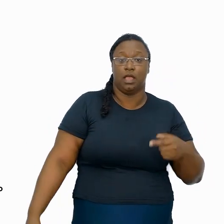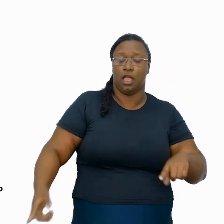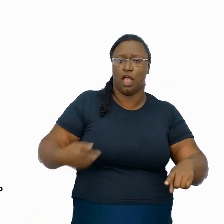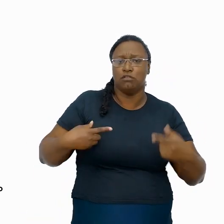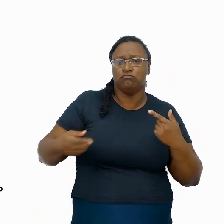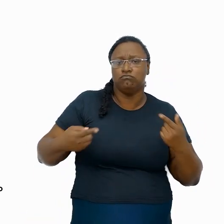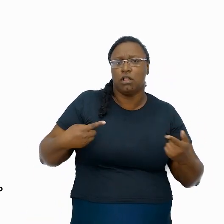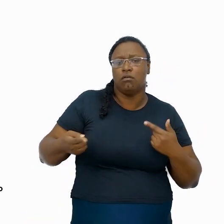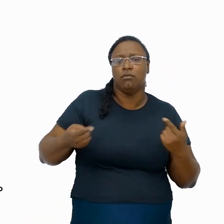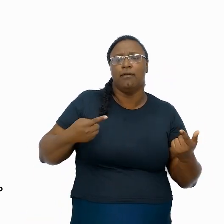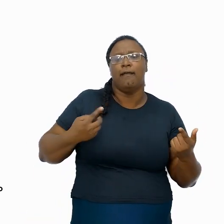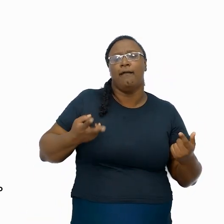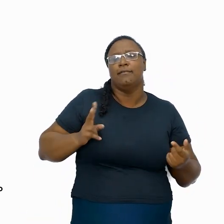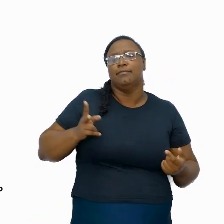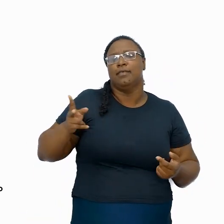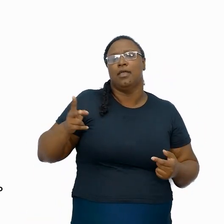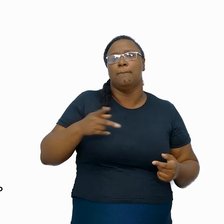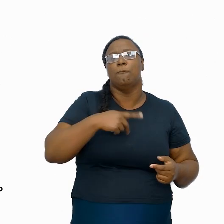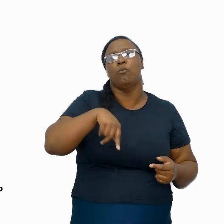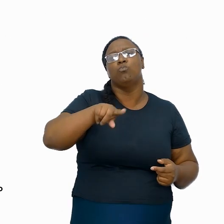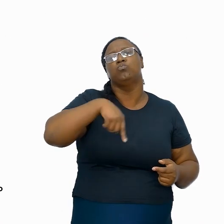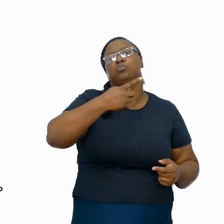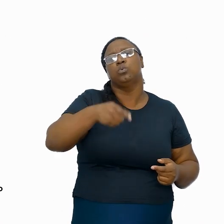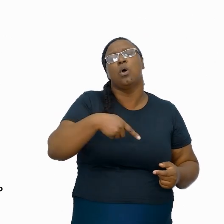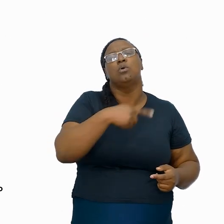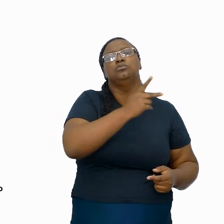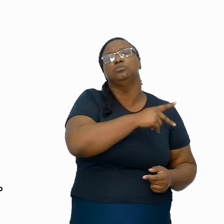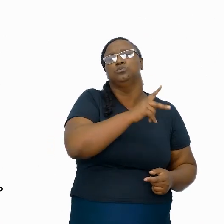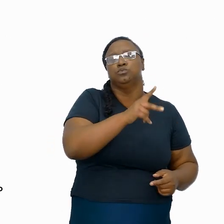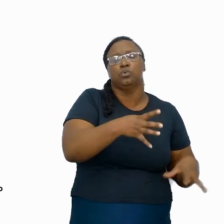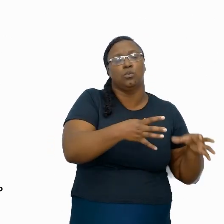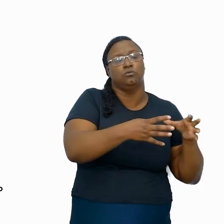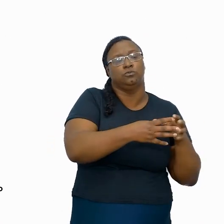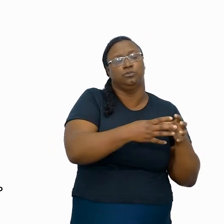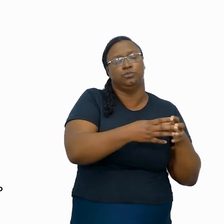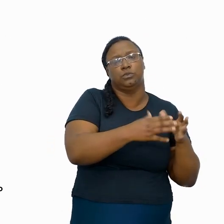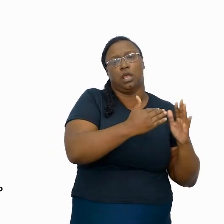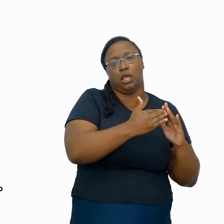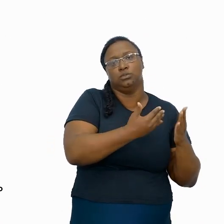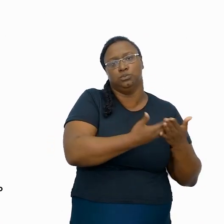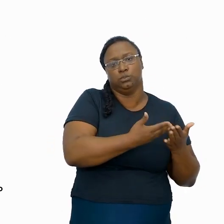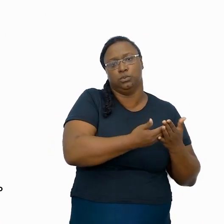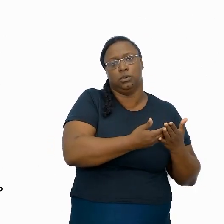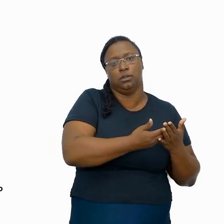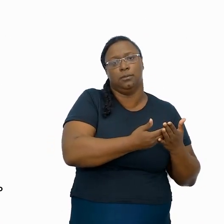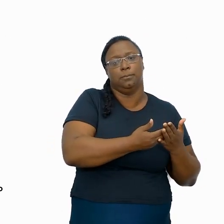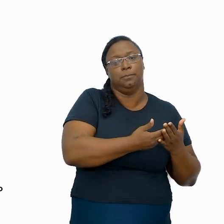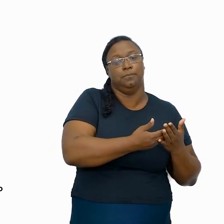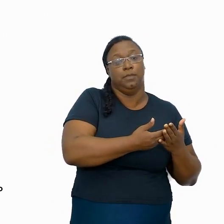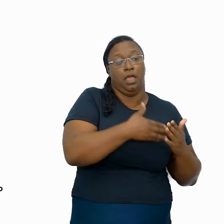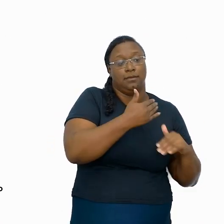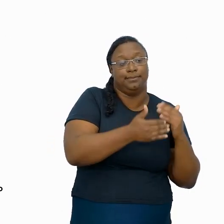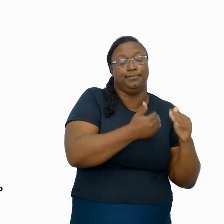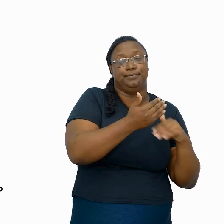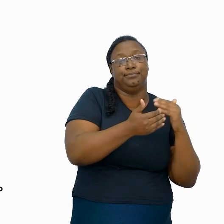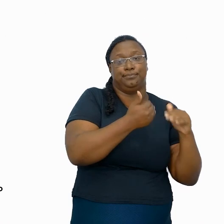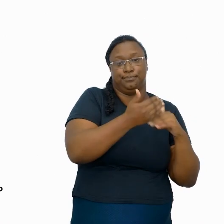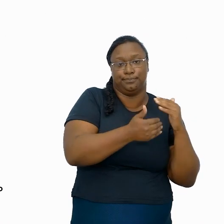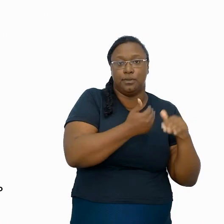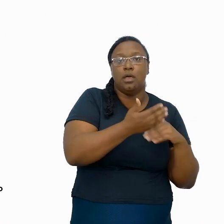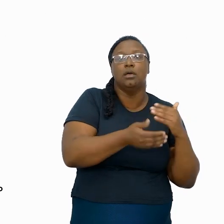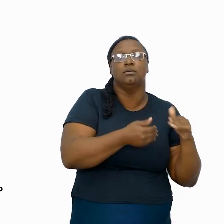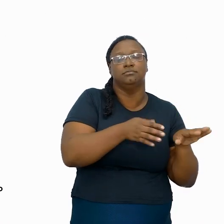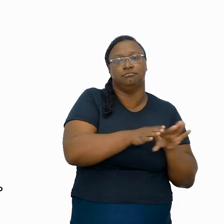que possível, com outros professores da unidade escolar, visando ao desenvolvimento de ações pluri- e